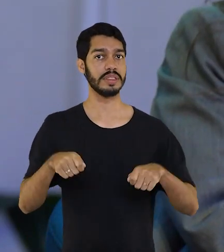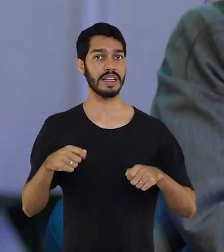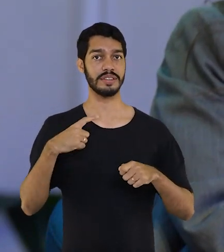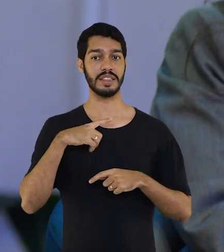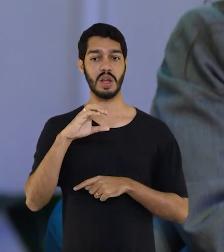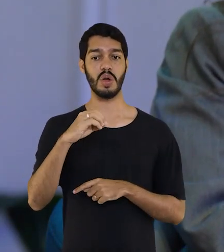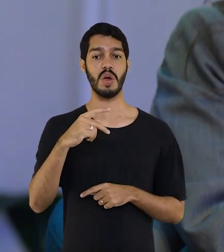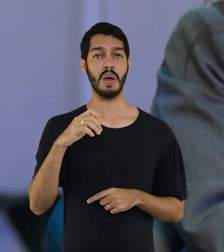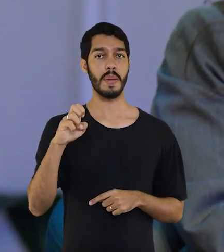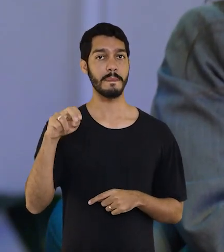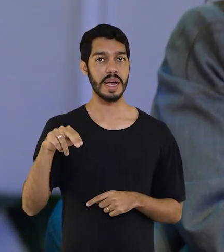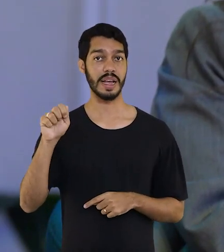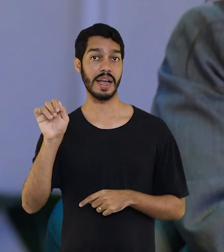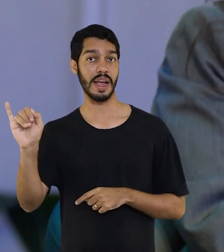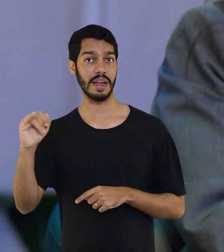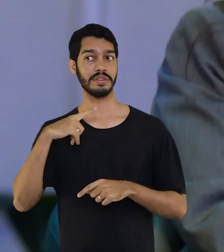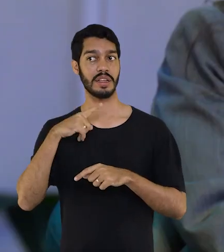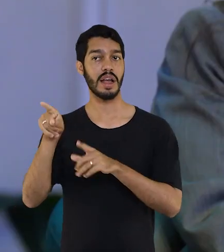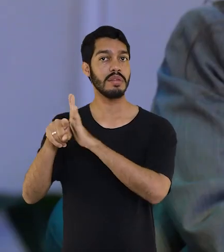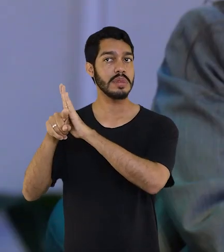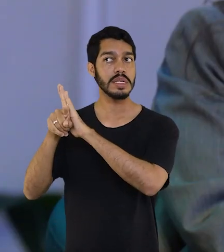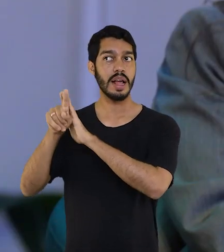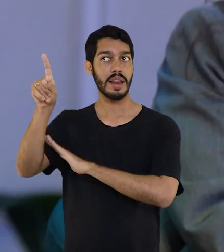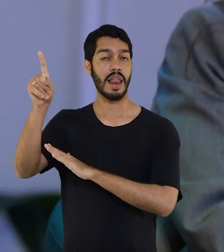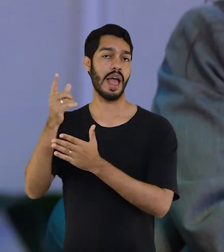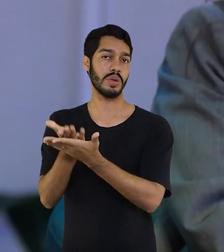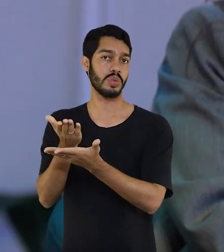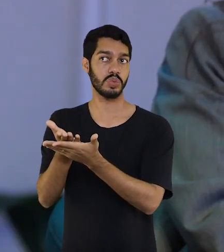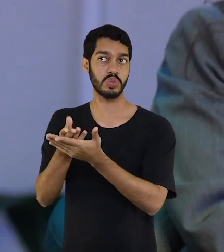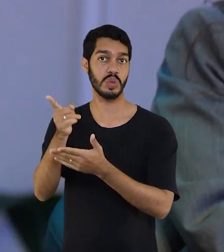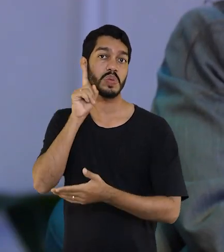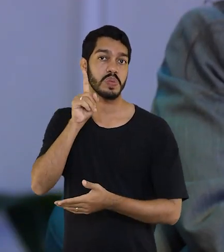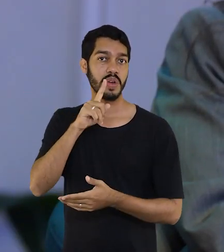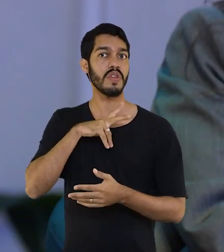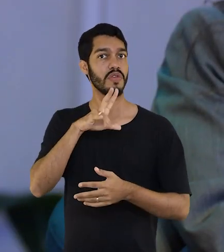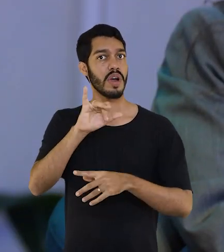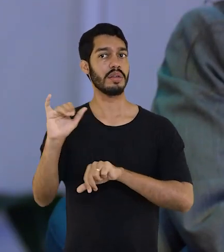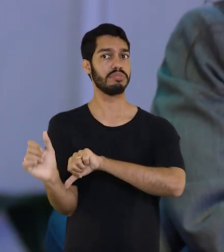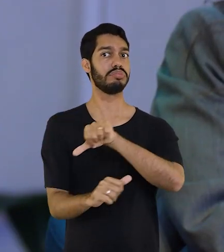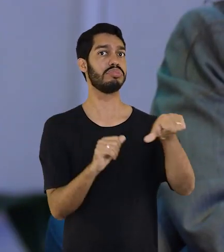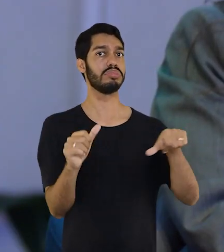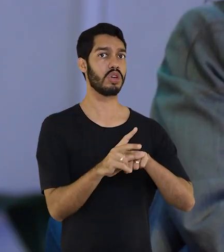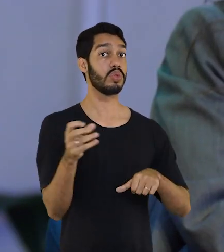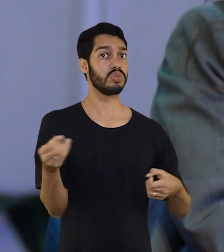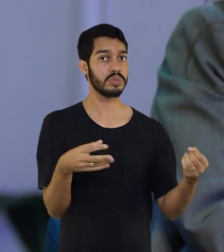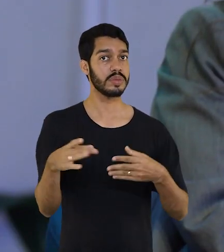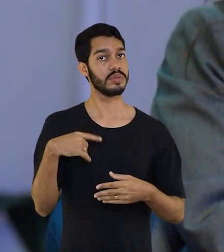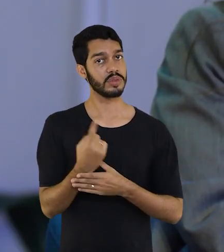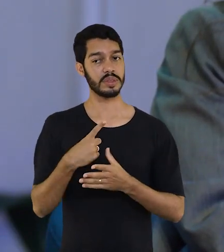de grande tamanho, que tem um negócio chamado OpenAI que está pesquisando lá nos Estados Unidos, eu acho que isso vai mudar tudo, vai ser uma nova mudança de